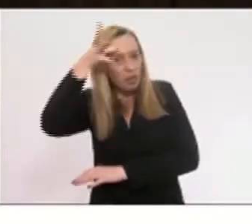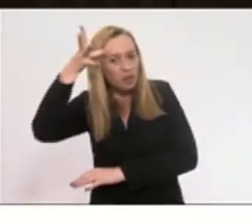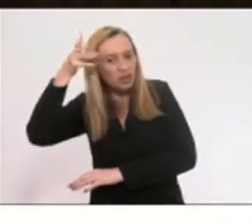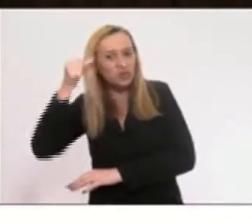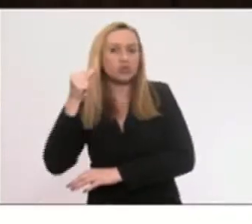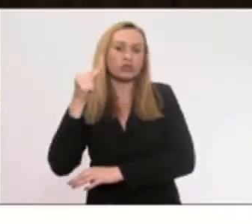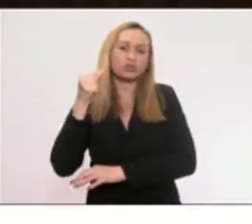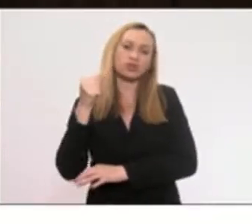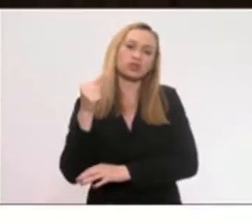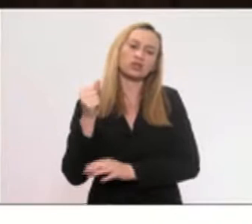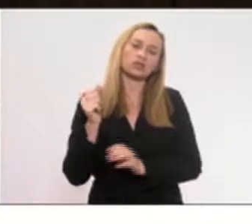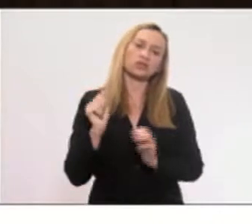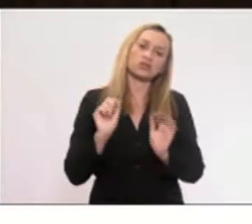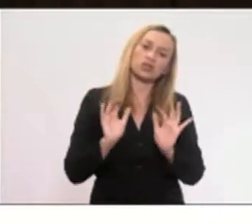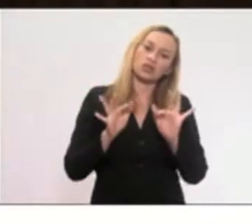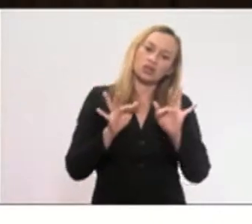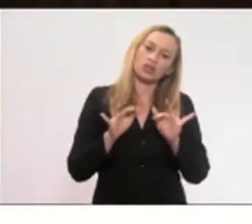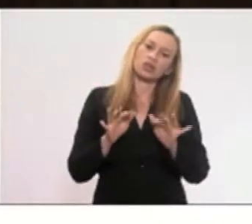desaparecer.